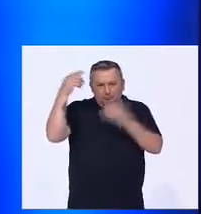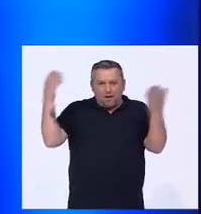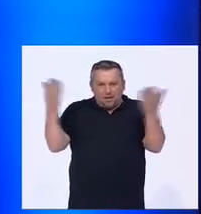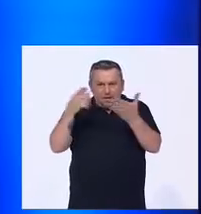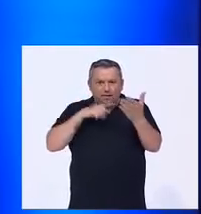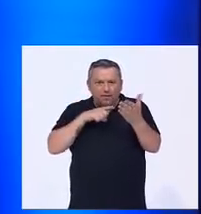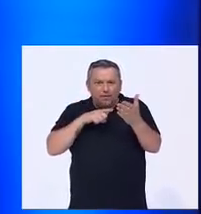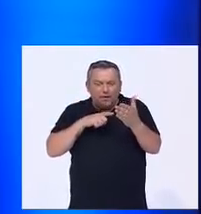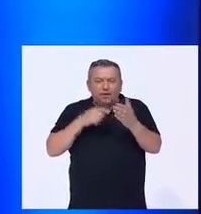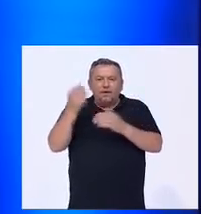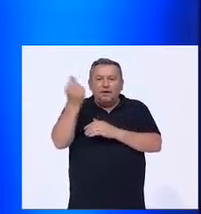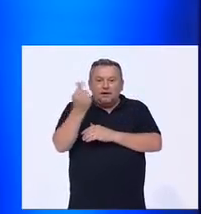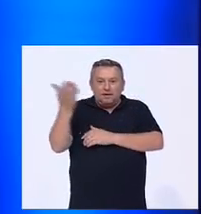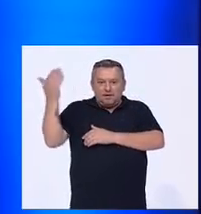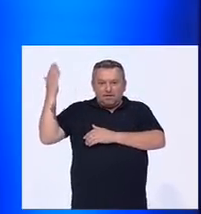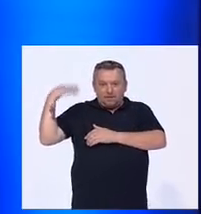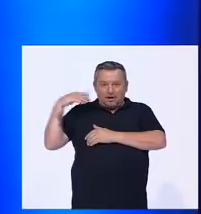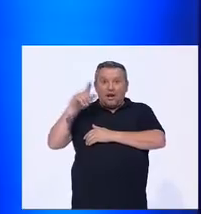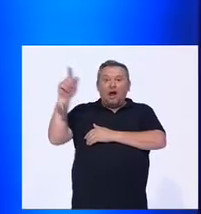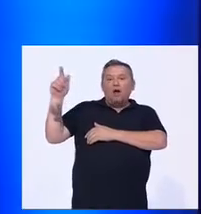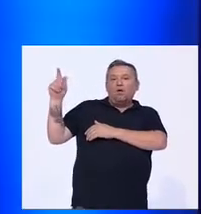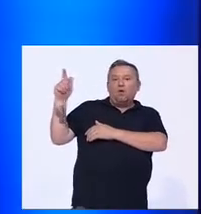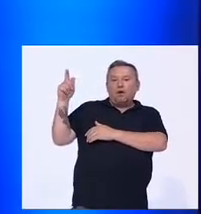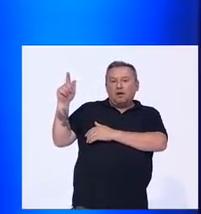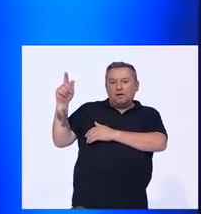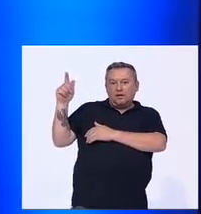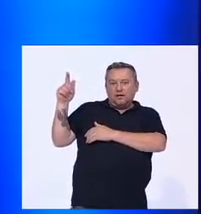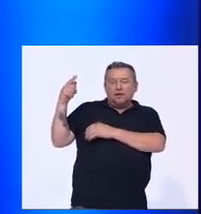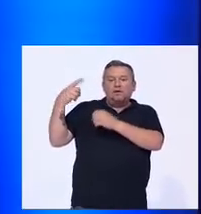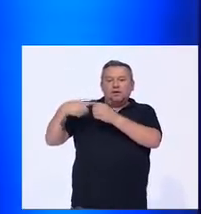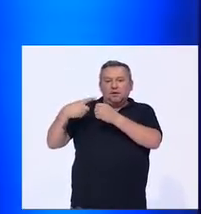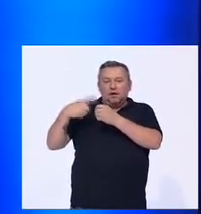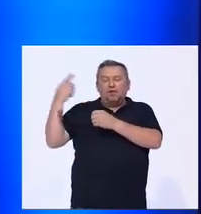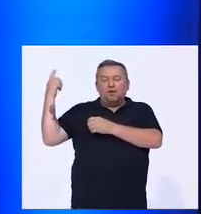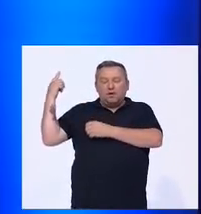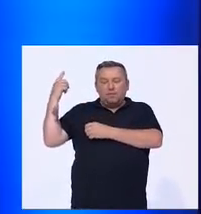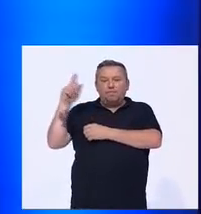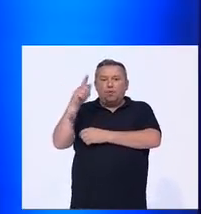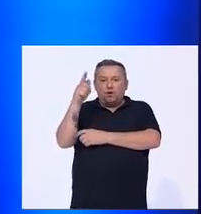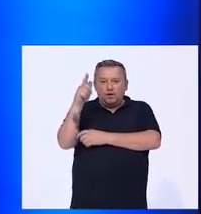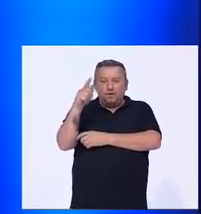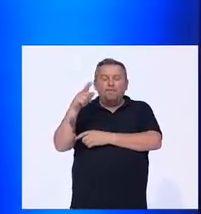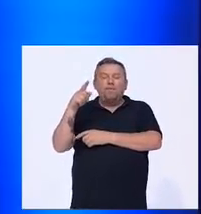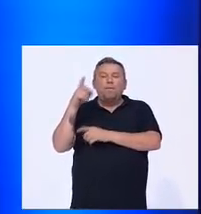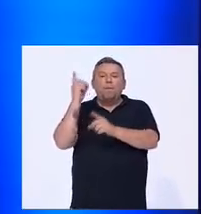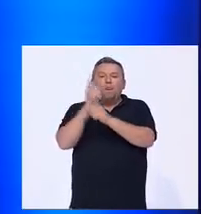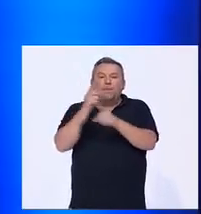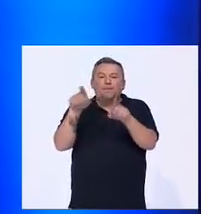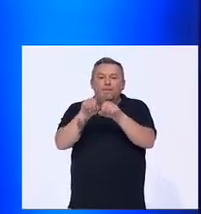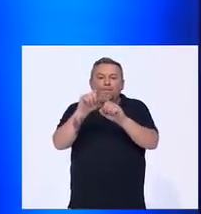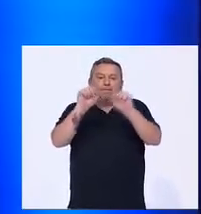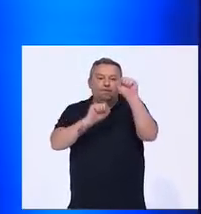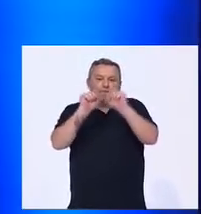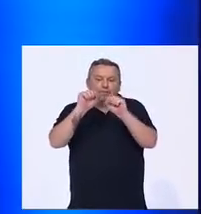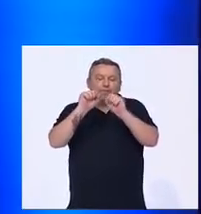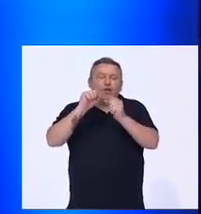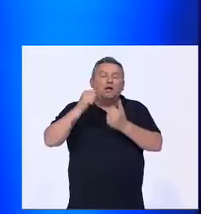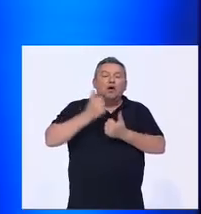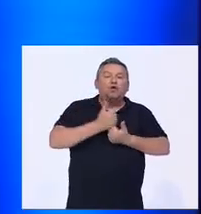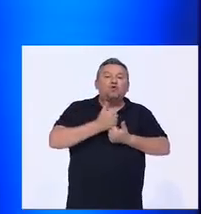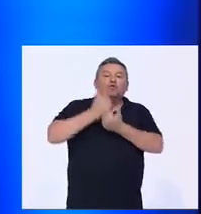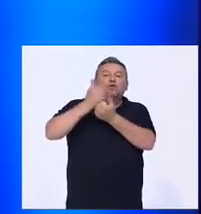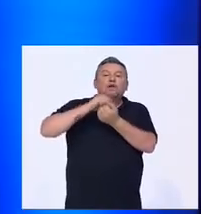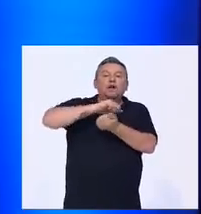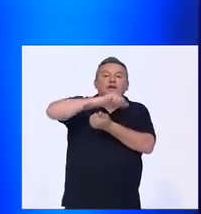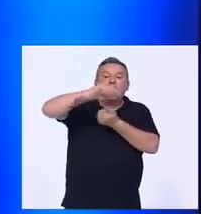tive sexta-feira em Itumbiara, em Goiás, no interior de Goiás, e lá encontrei uma empresa sustentável que faz